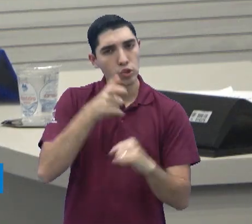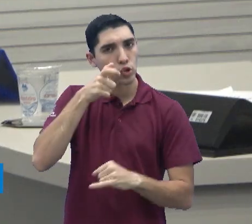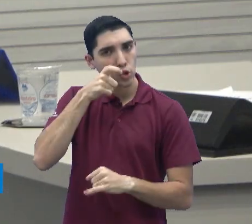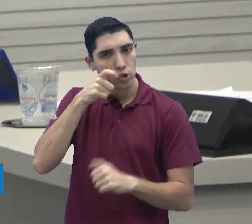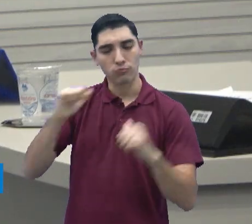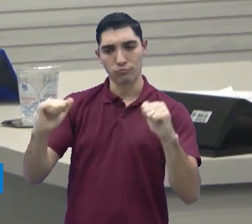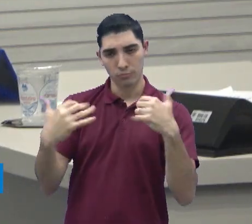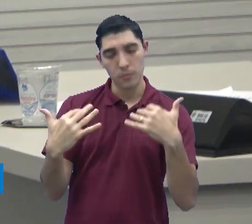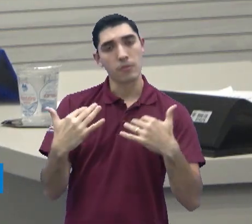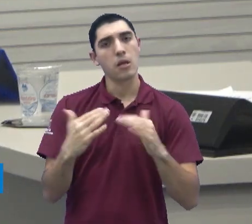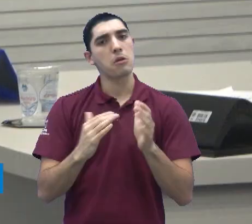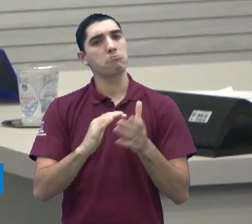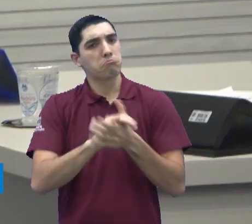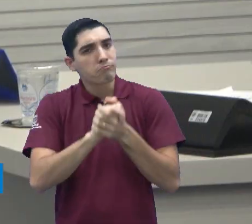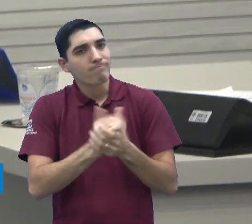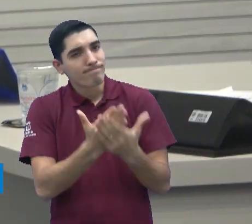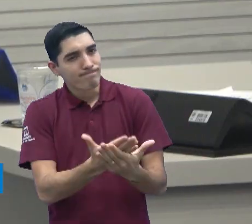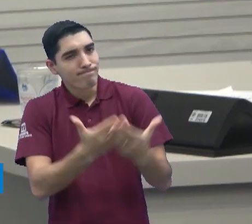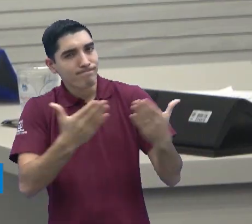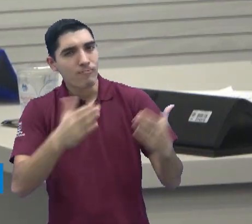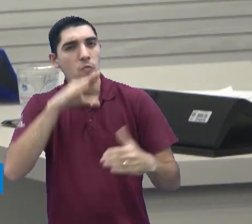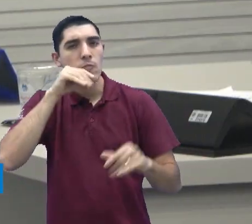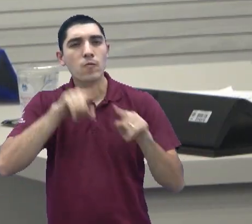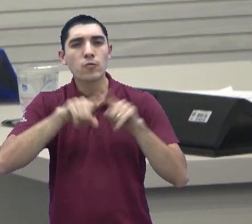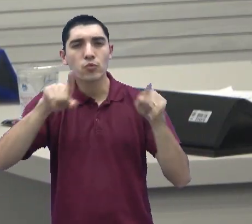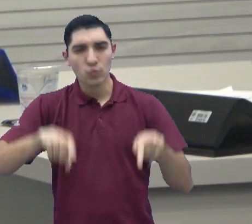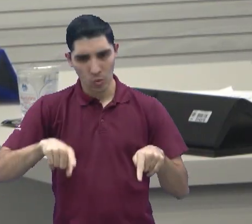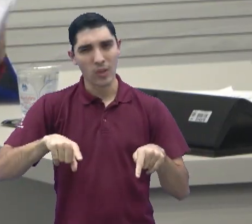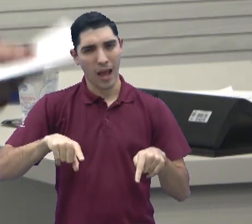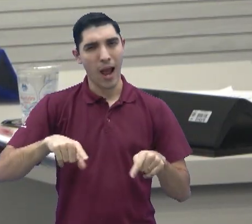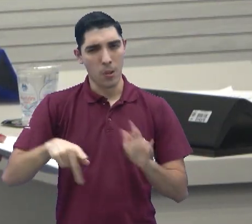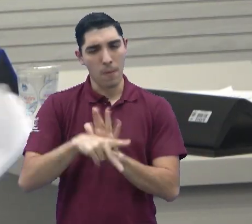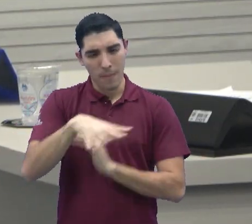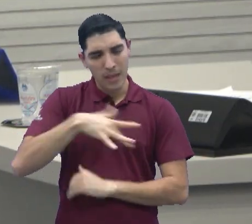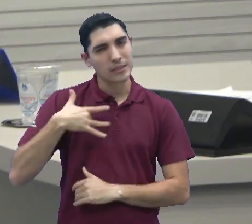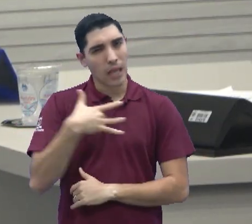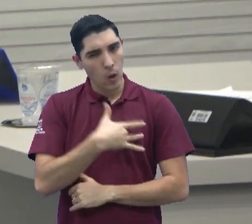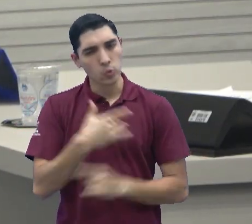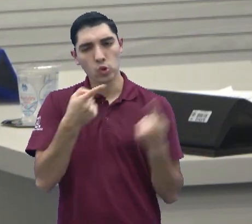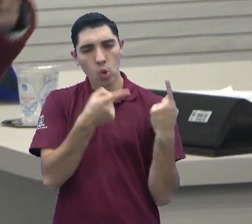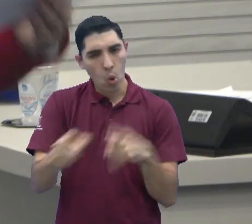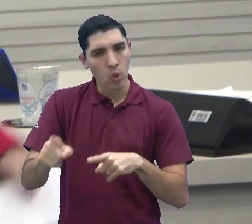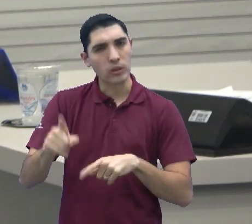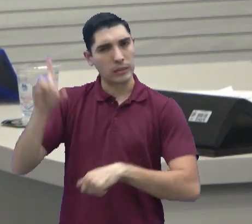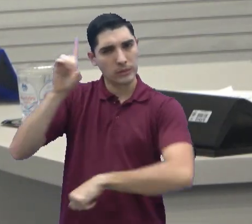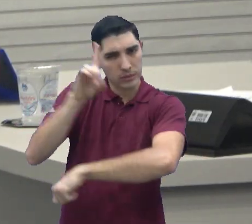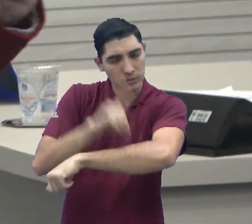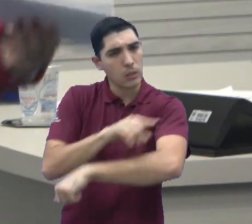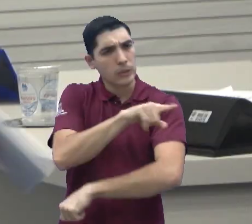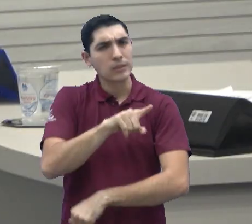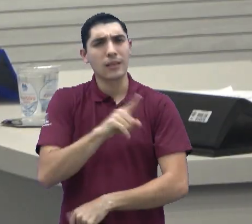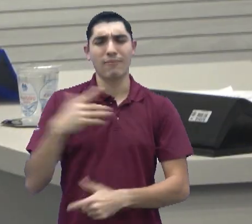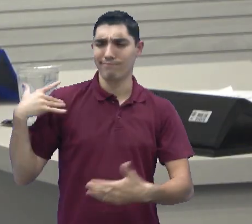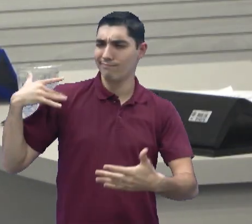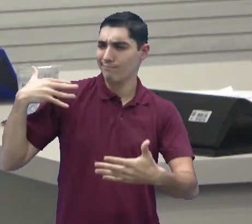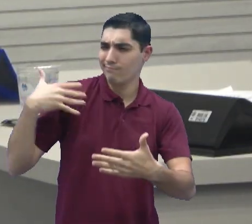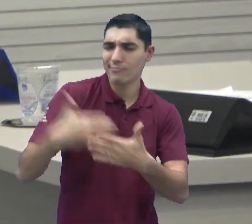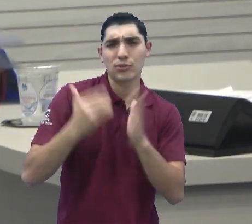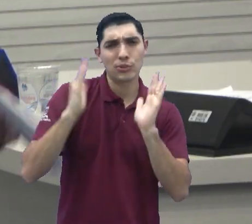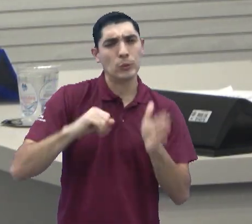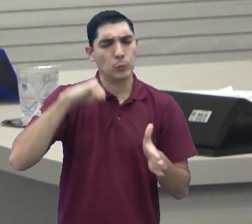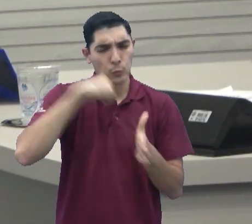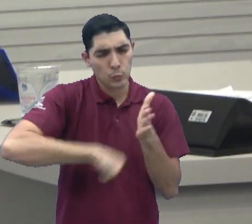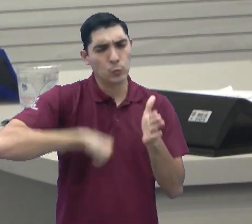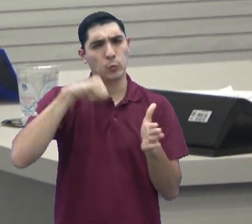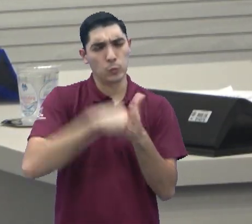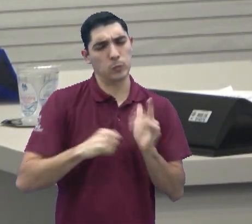de saúde de endemia que estão aqui, que não é de hoje, que lutam, né, por respeito, por valorização, e